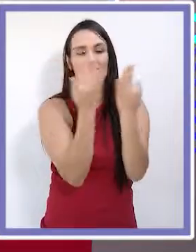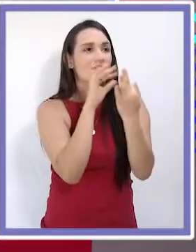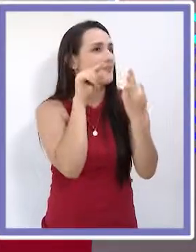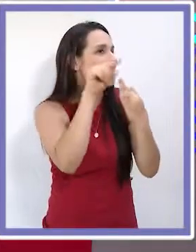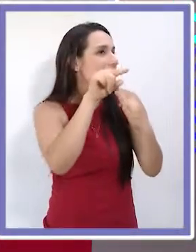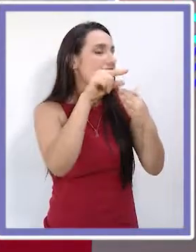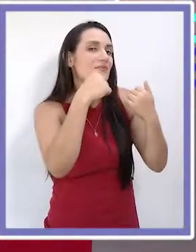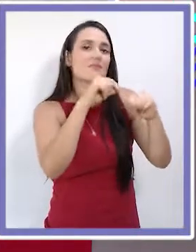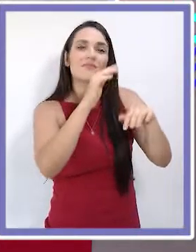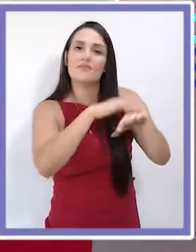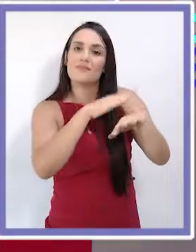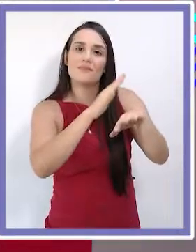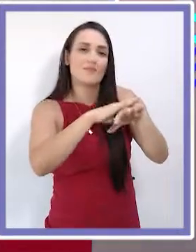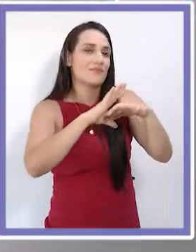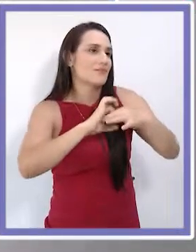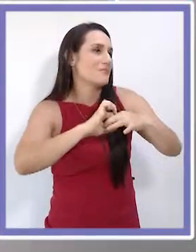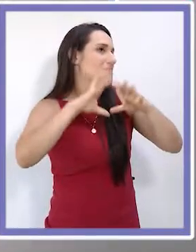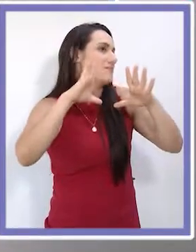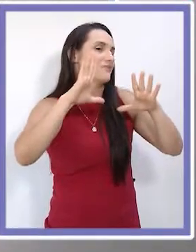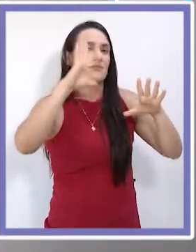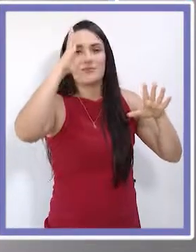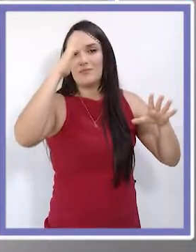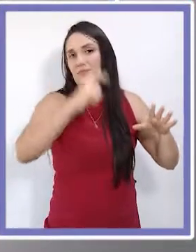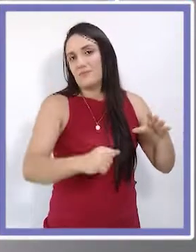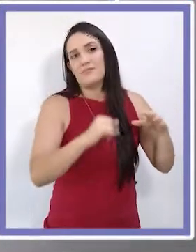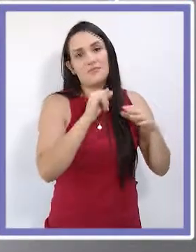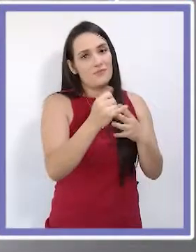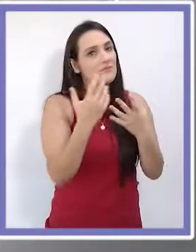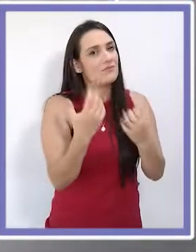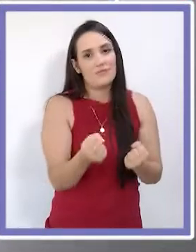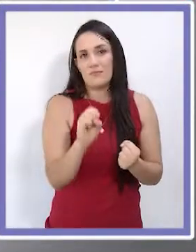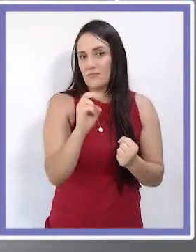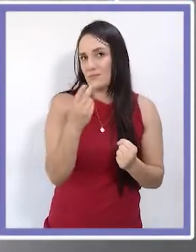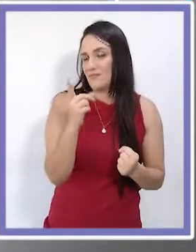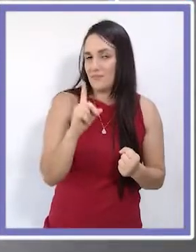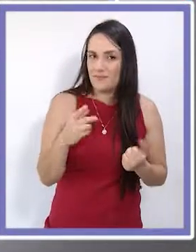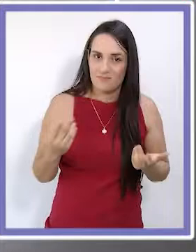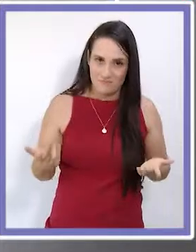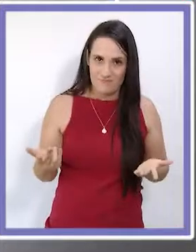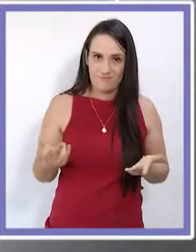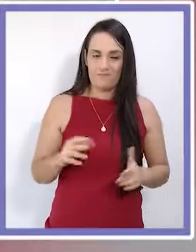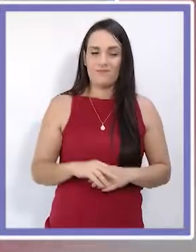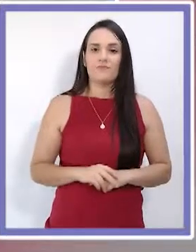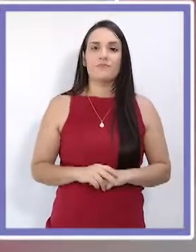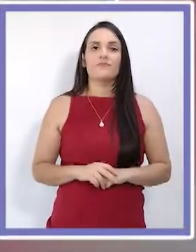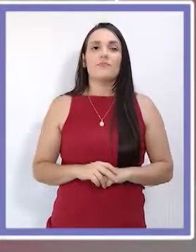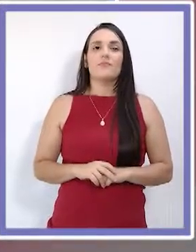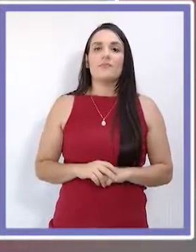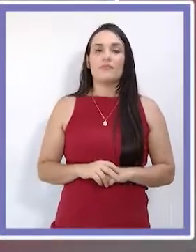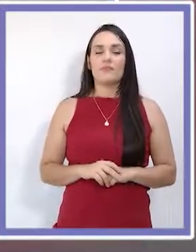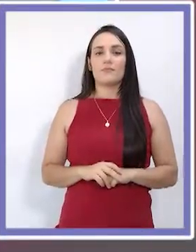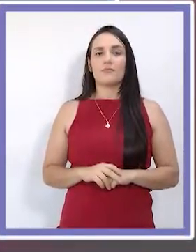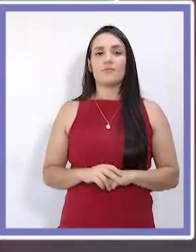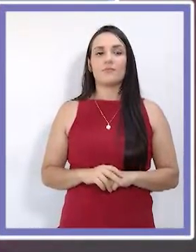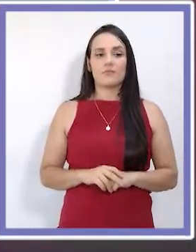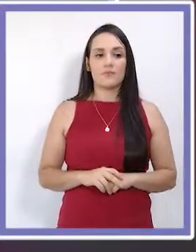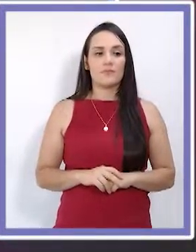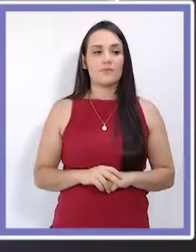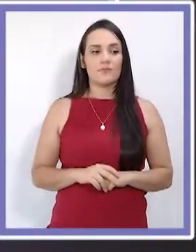que ter o tempo dela, ela tem que entender o processo e ela tem que aceitar a doação para ela poder autorizar.